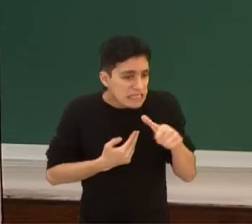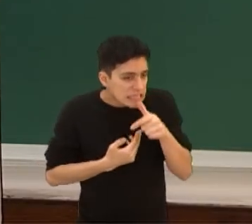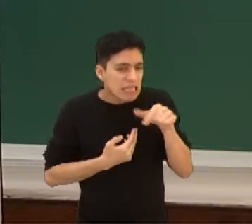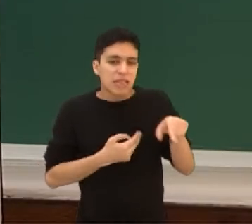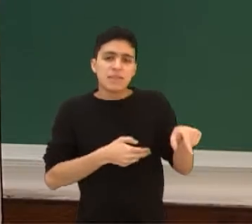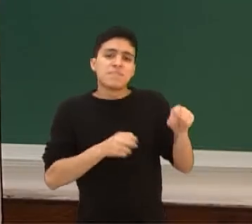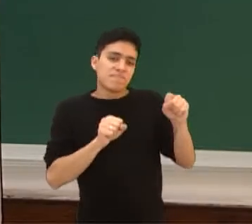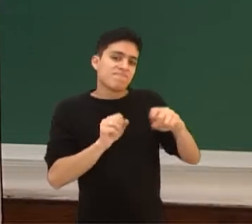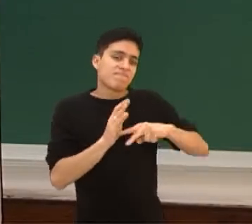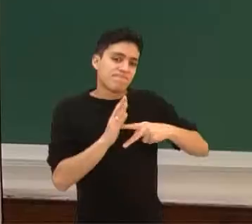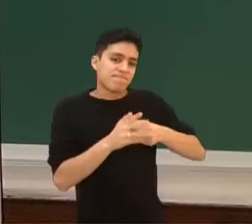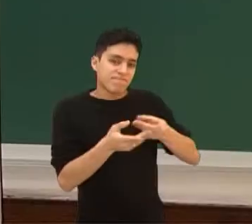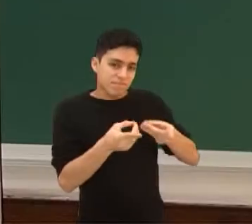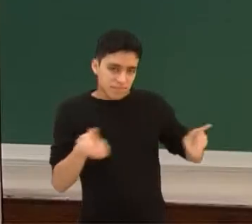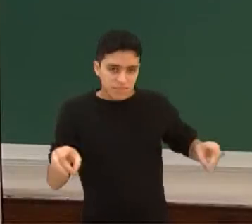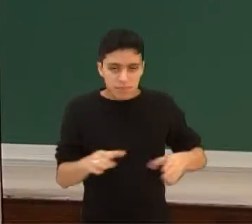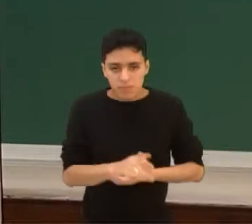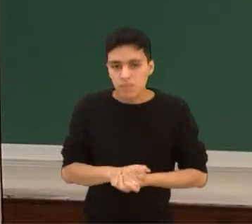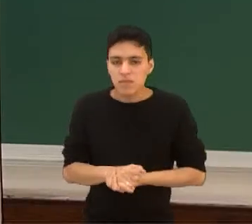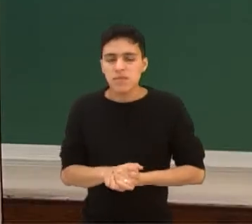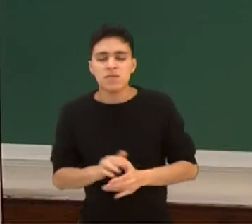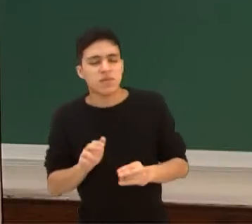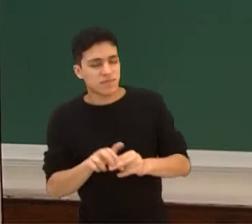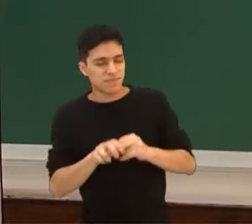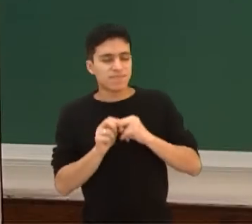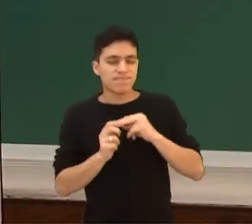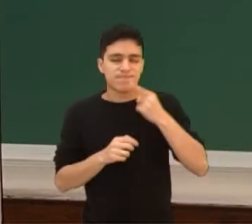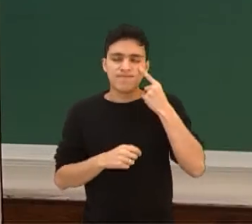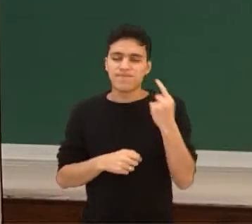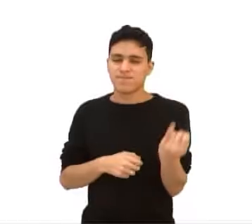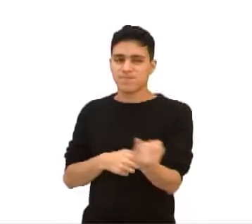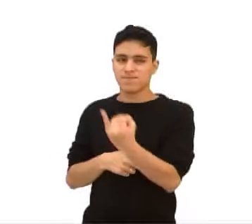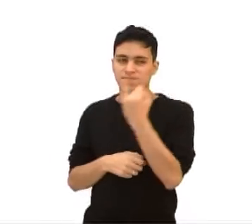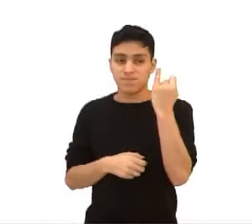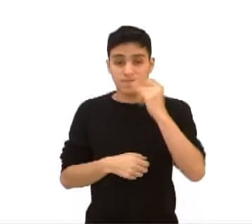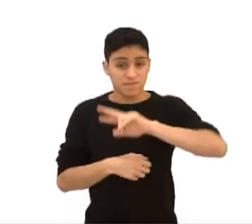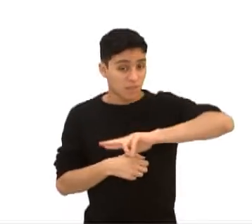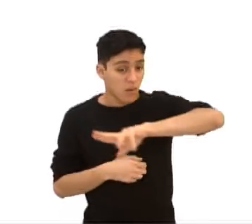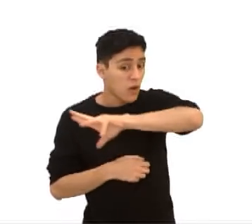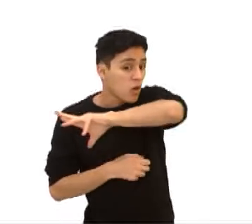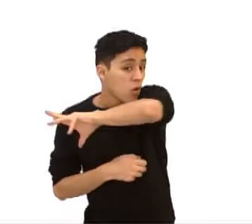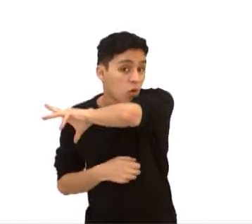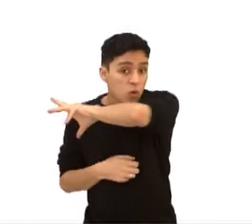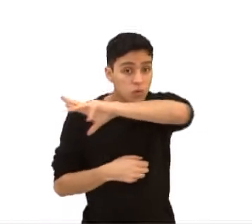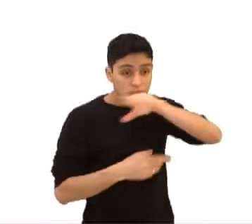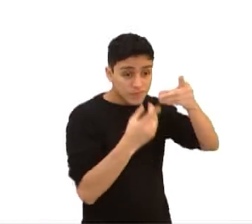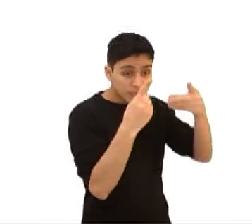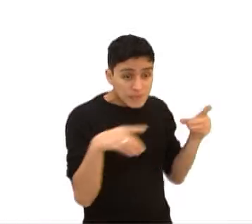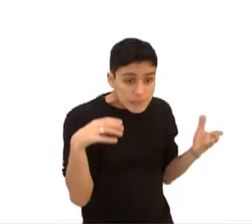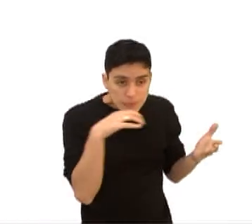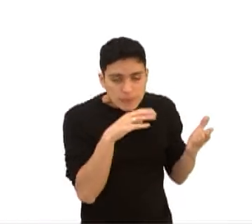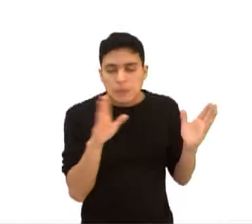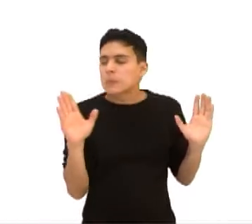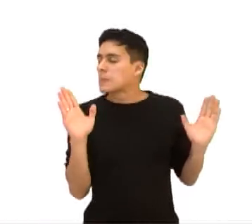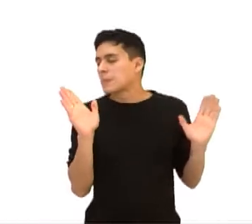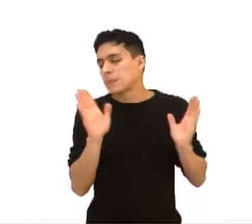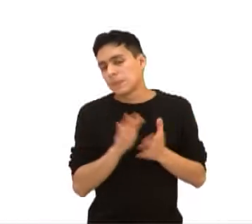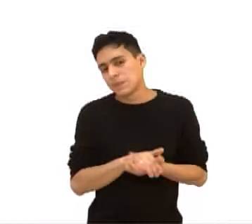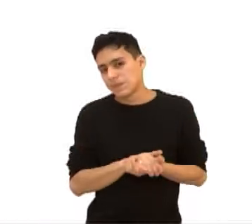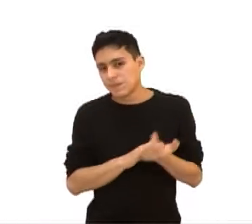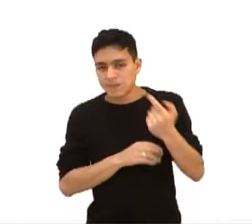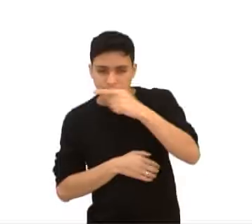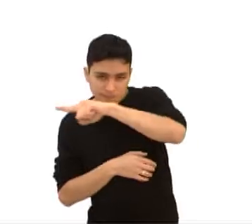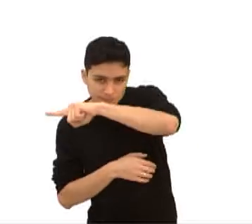disponibilidade de água. Por isso é muito importante você olhar aqui, ó, nem todos os desertos são quentes. Então, se em algum momento você